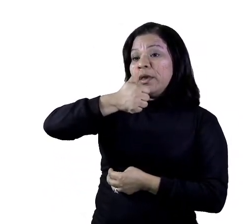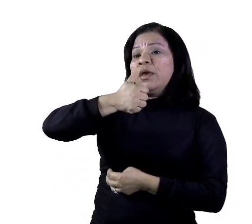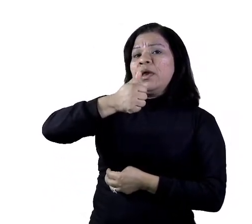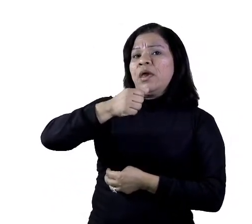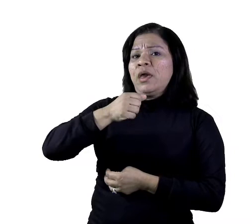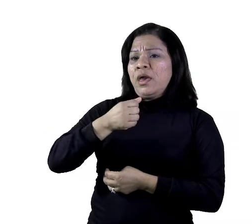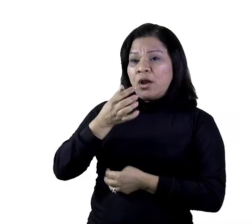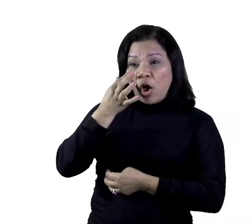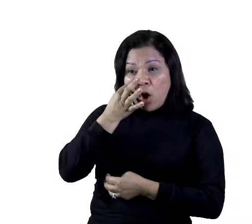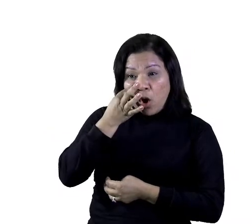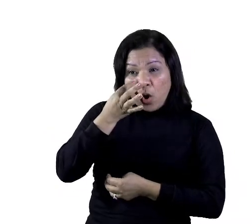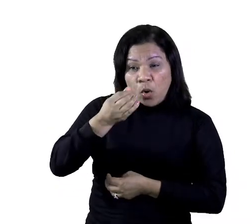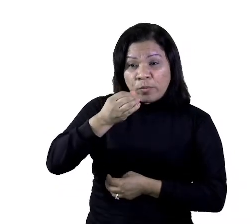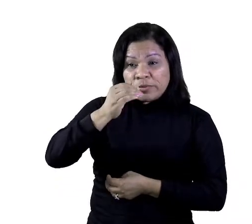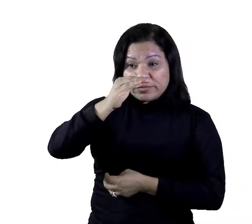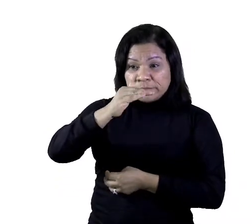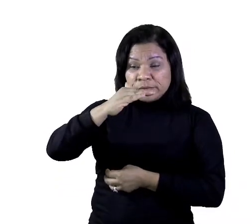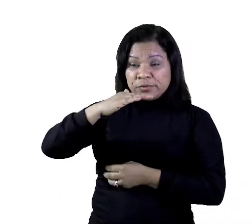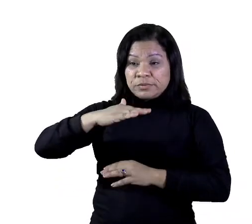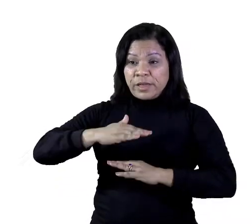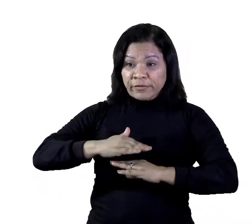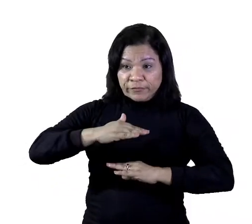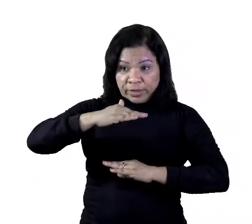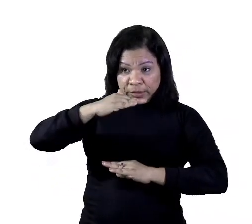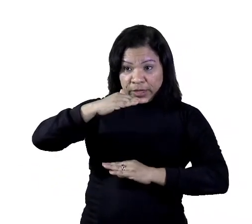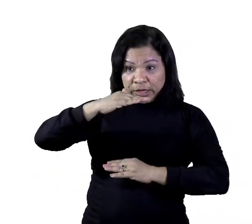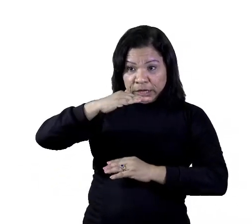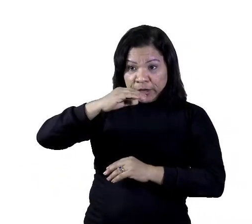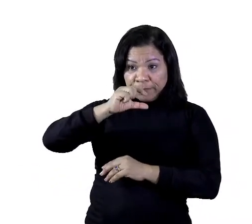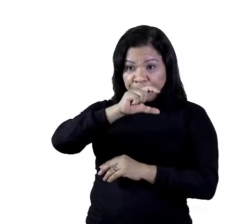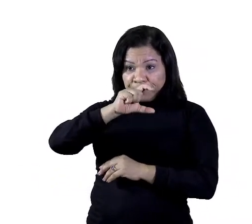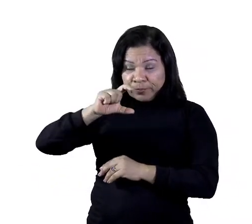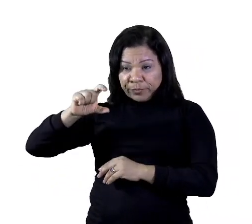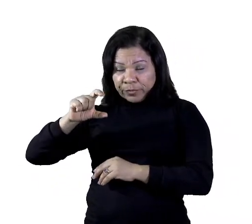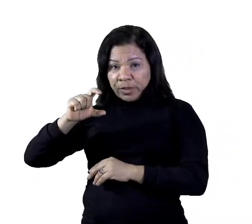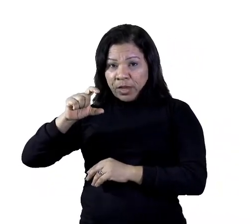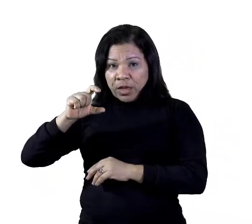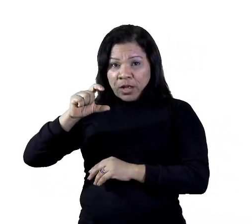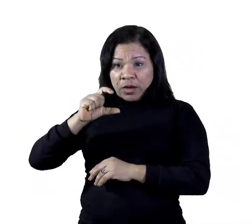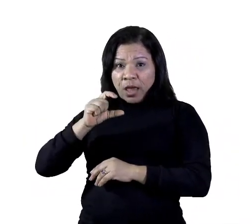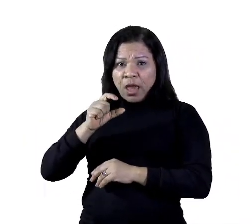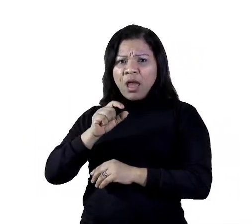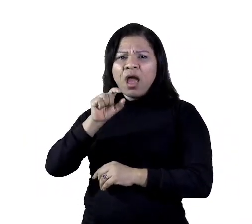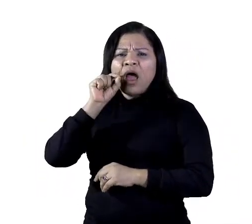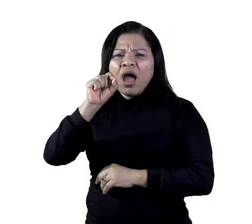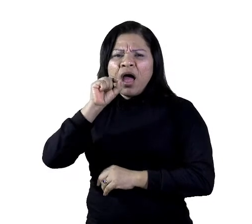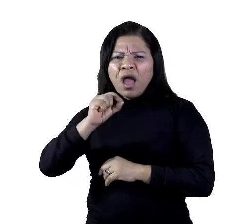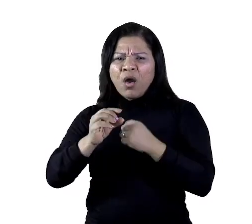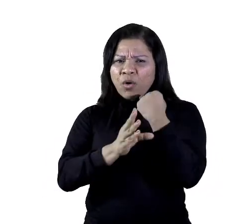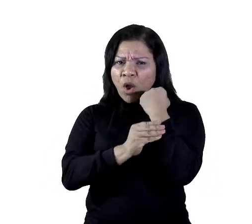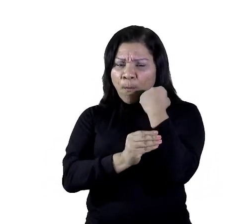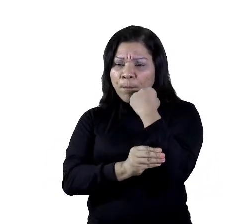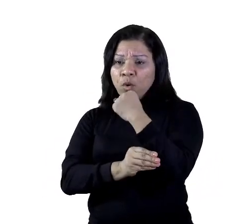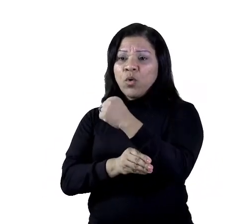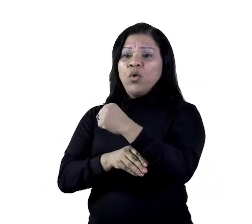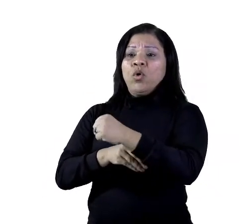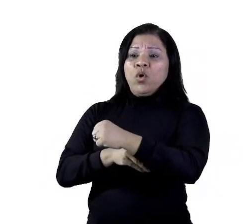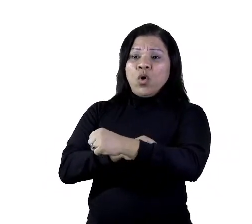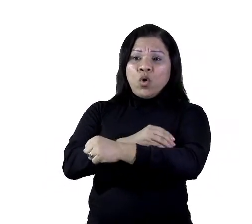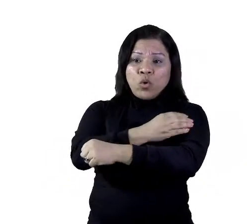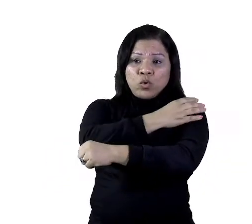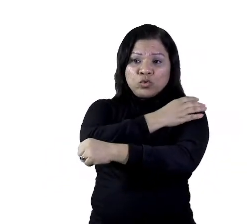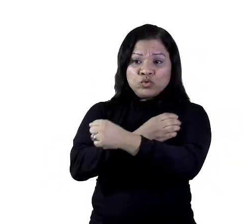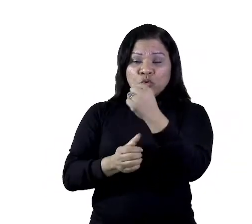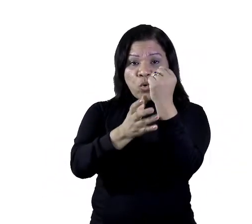observar, ali em cima nós temos o músculo estriado esquelético. É esse músculo do braço. A maior parte da nossa musculatura é